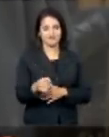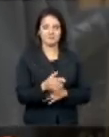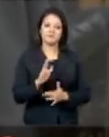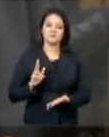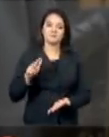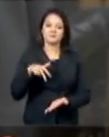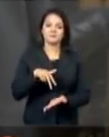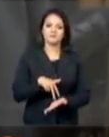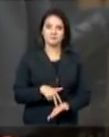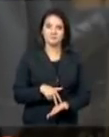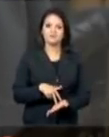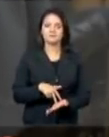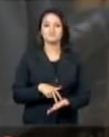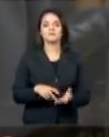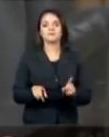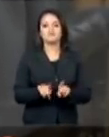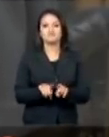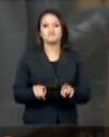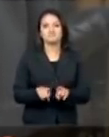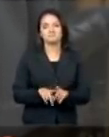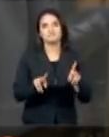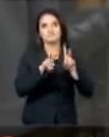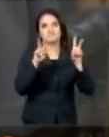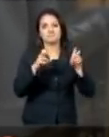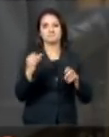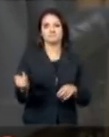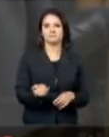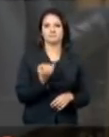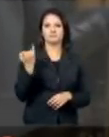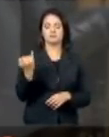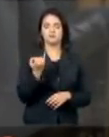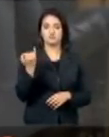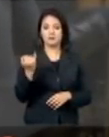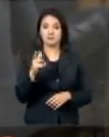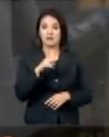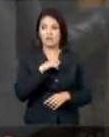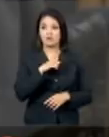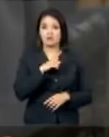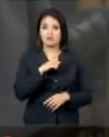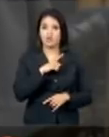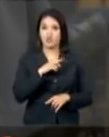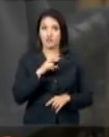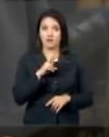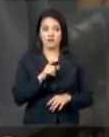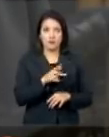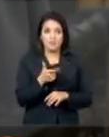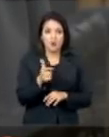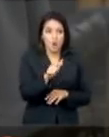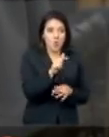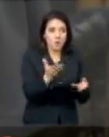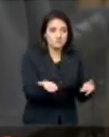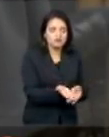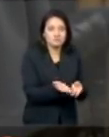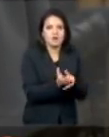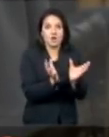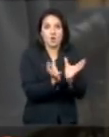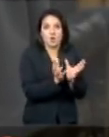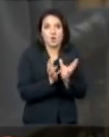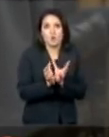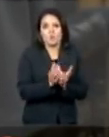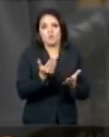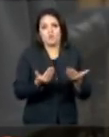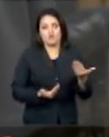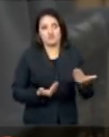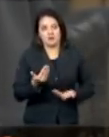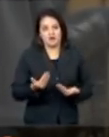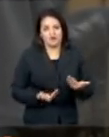questões béatrice na zona que foi até o centro de frente para os meios para as áreas classes de servidores do tempo de